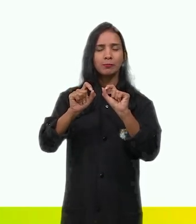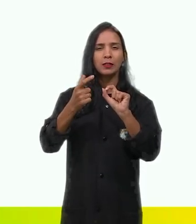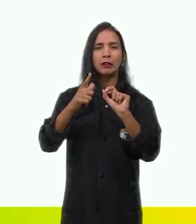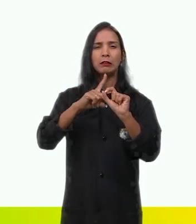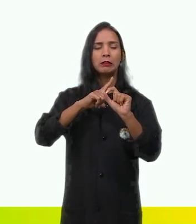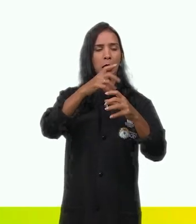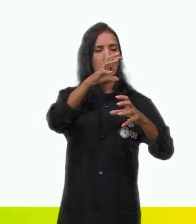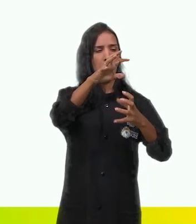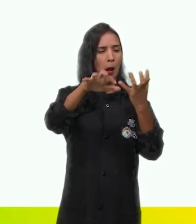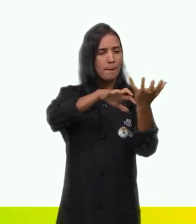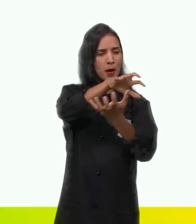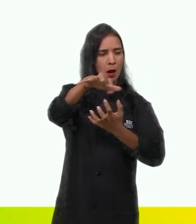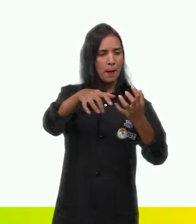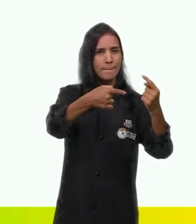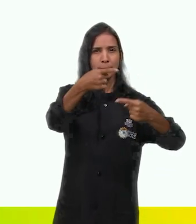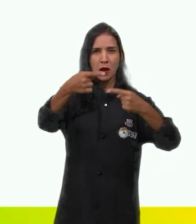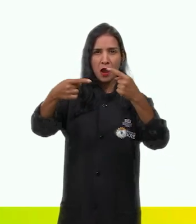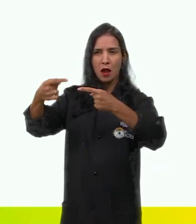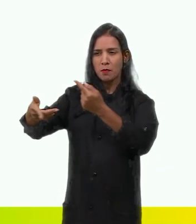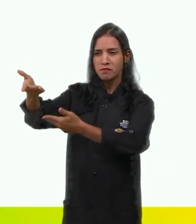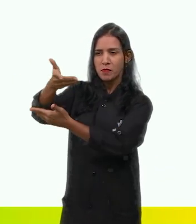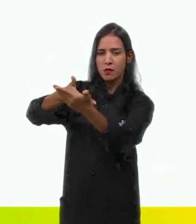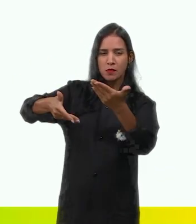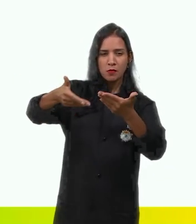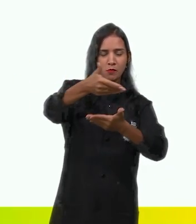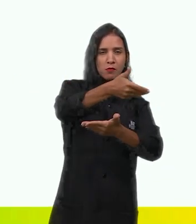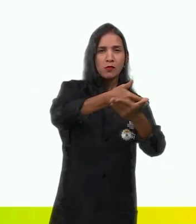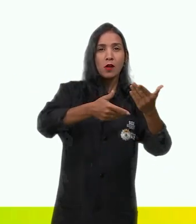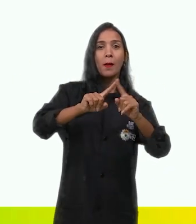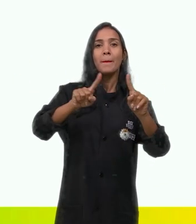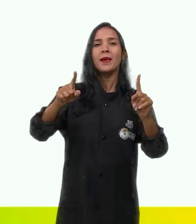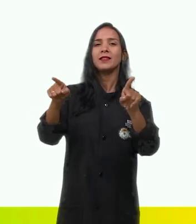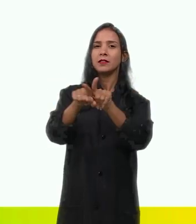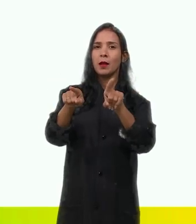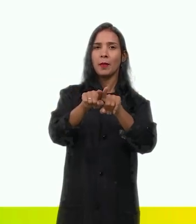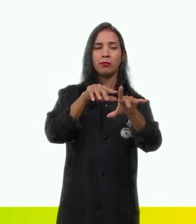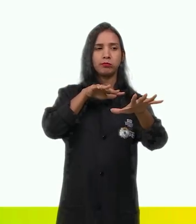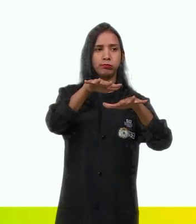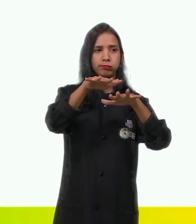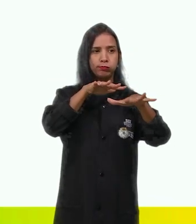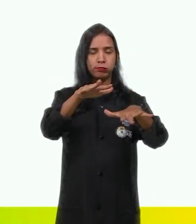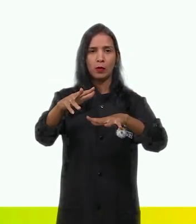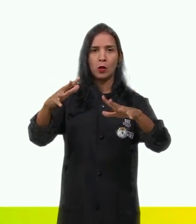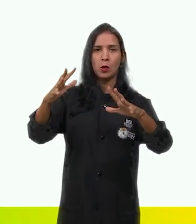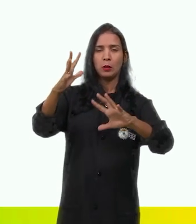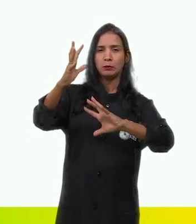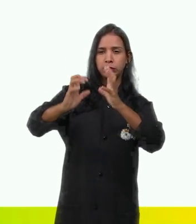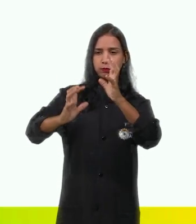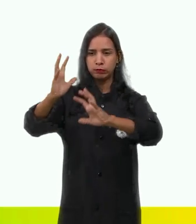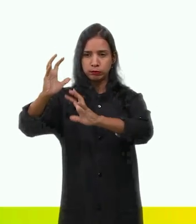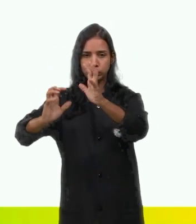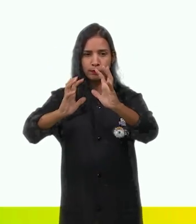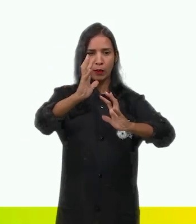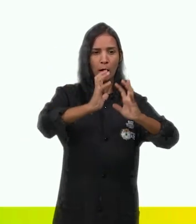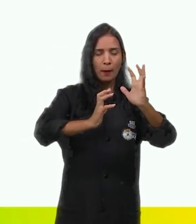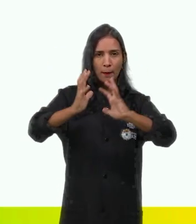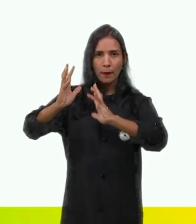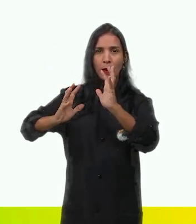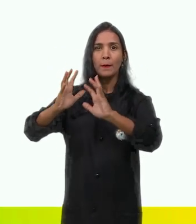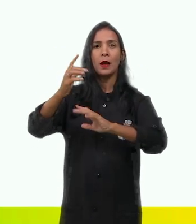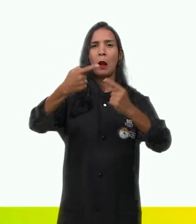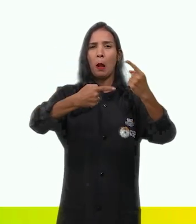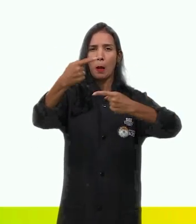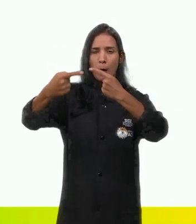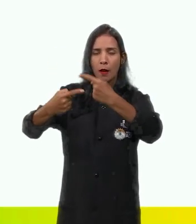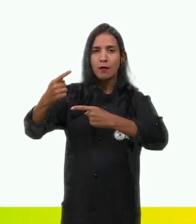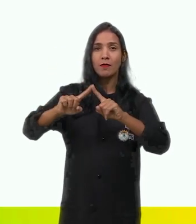revoluções políticas convivem em meio à transformação e conflito. Ou seja, as revoluções políticas